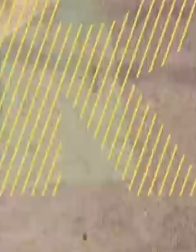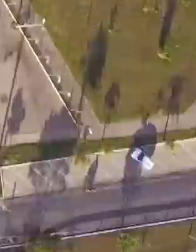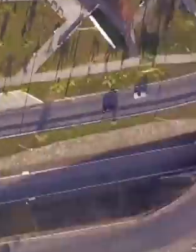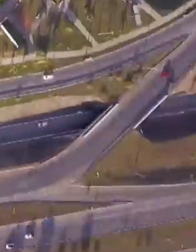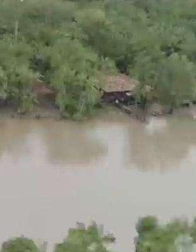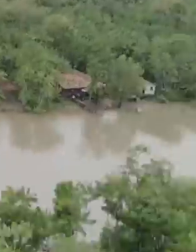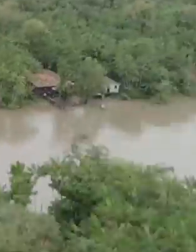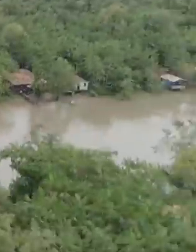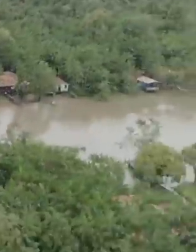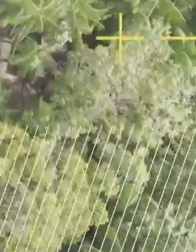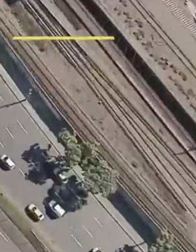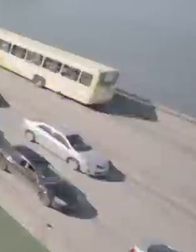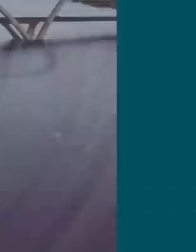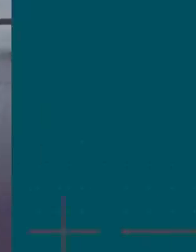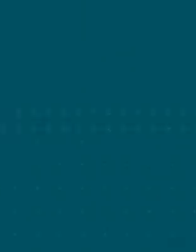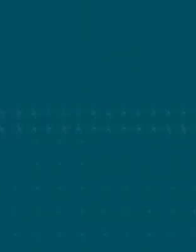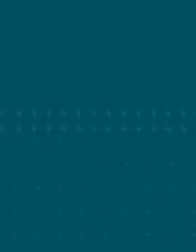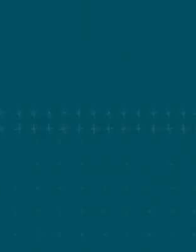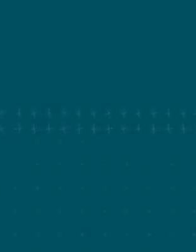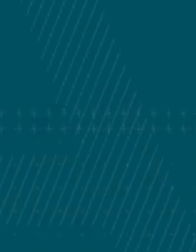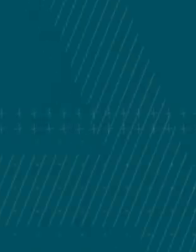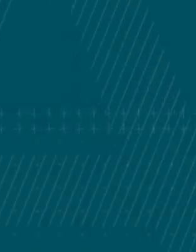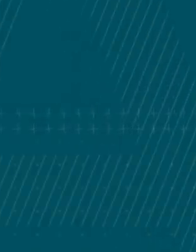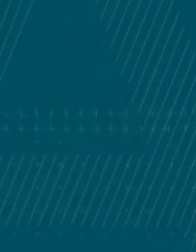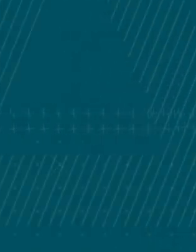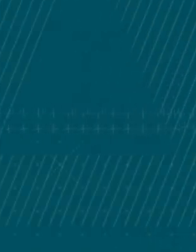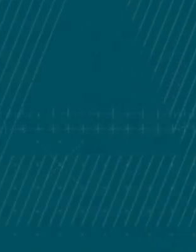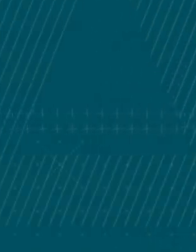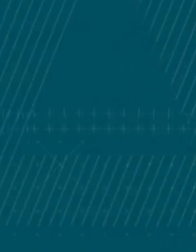e aí